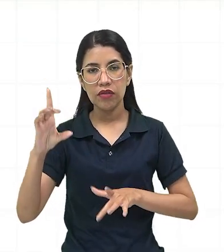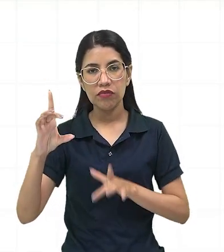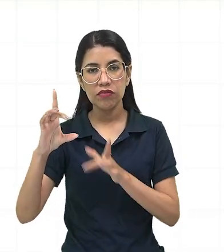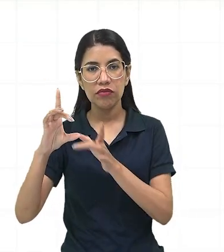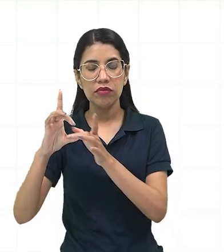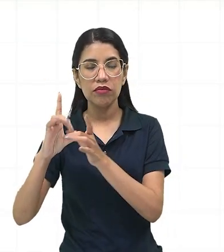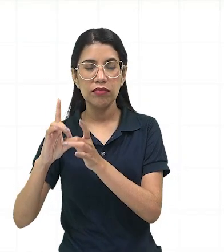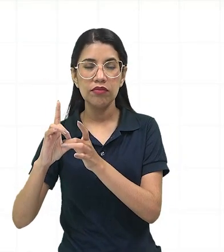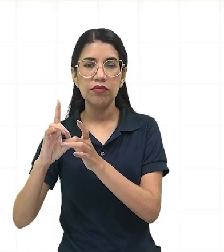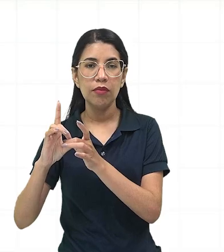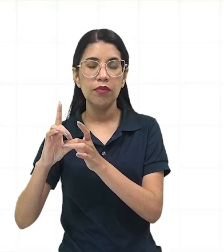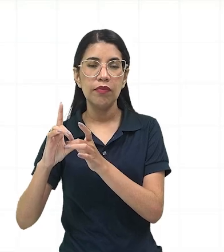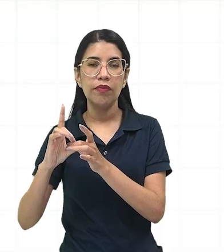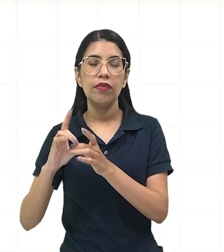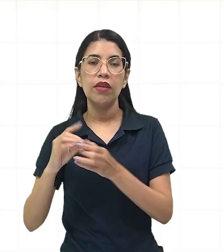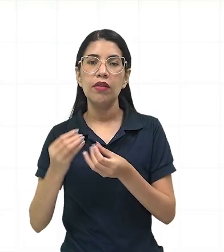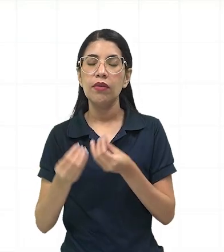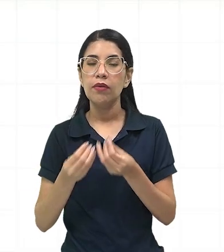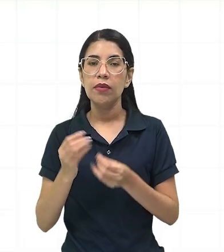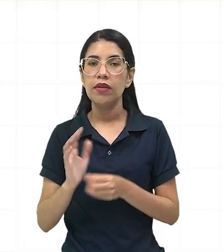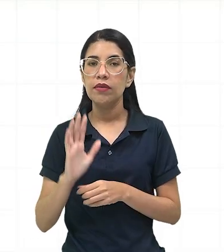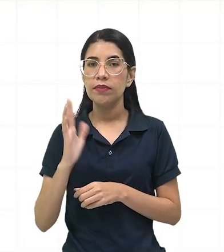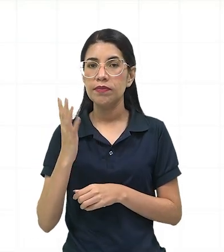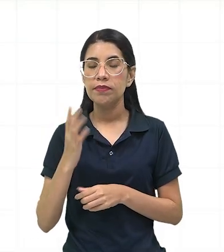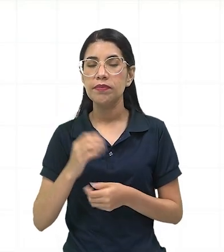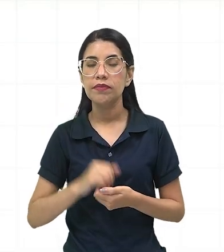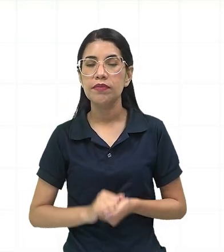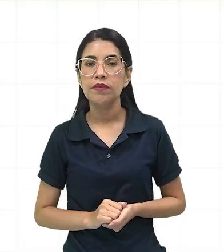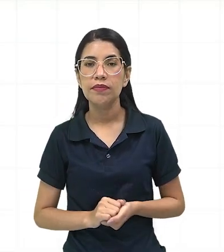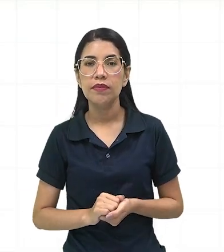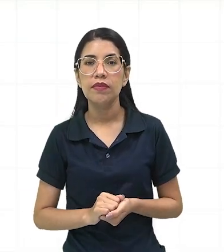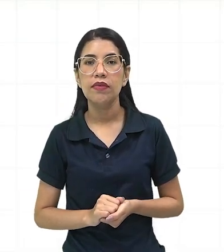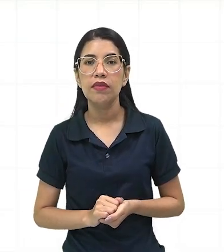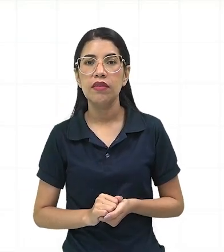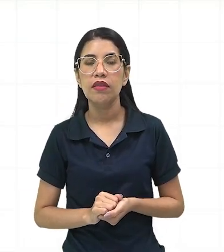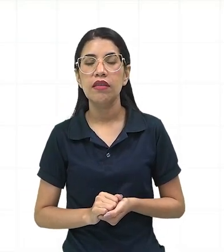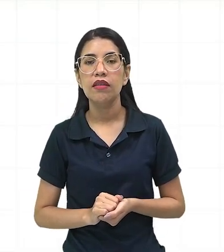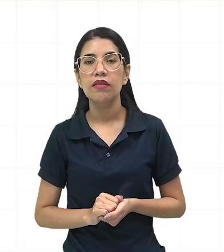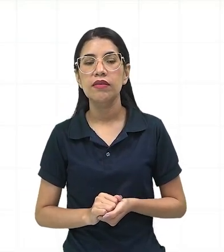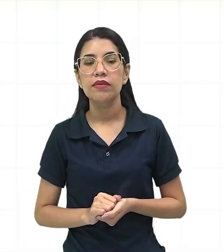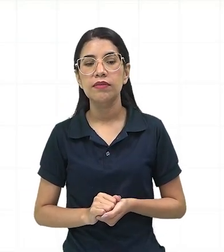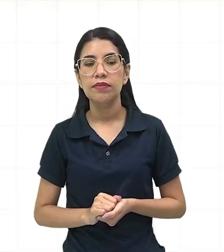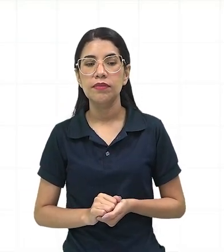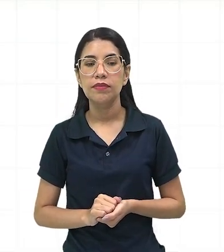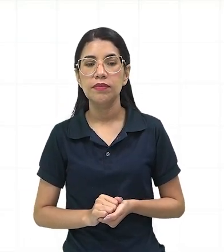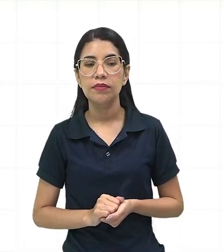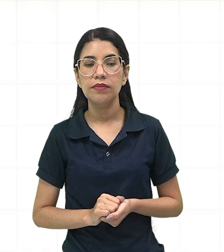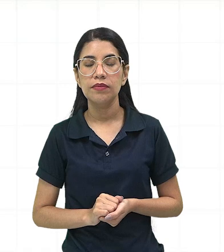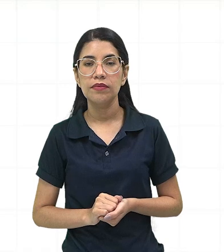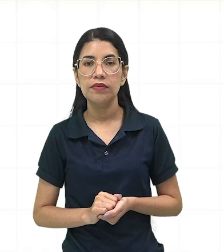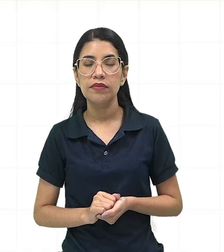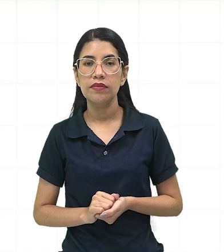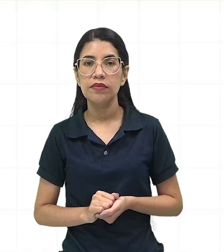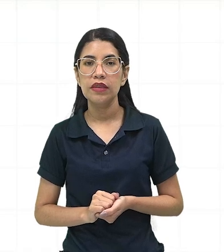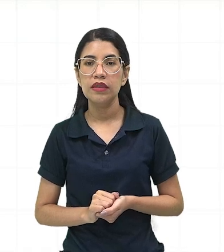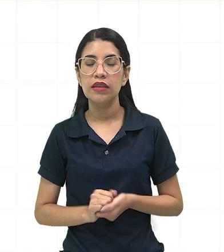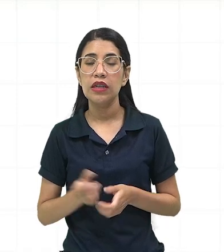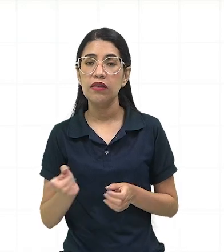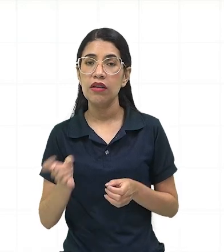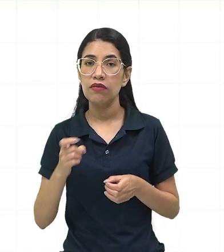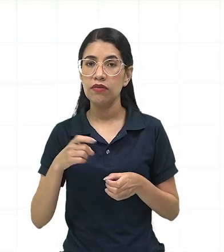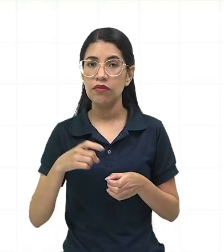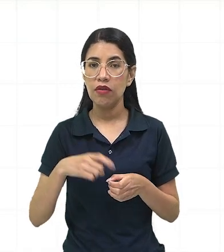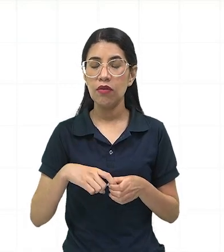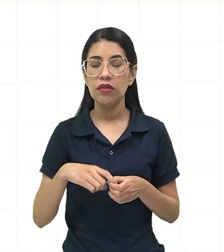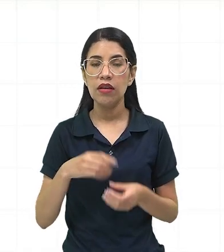o transcendente, né? Ele, de certa forma, vai ser